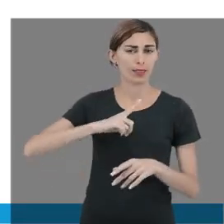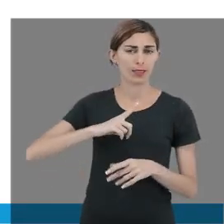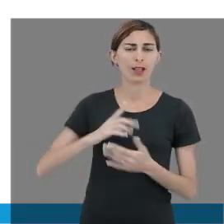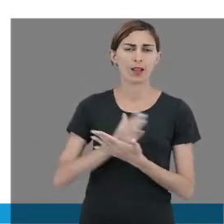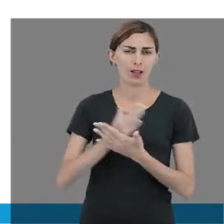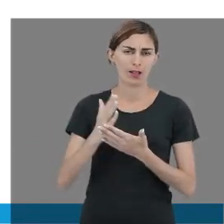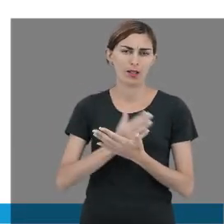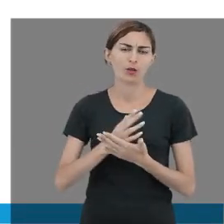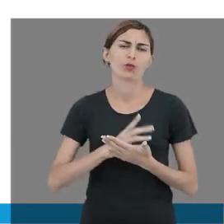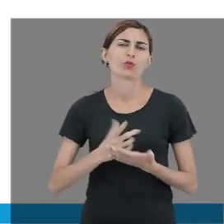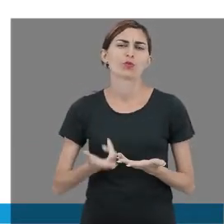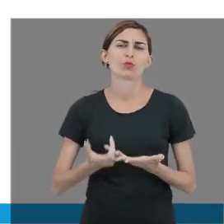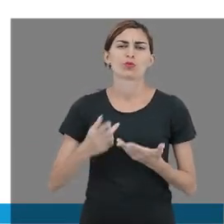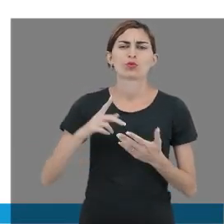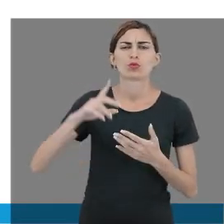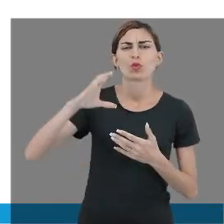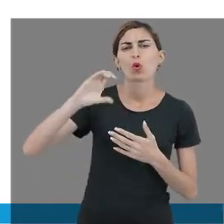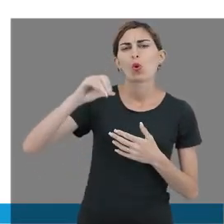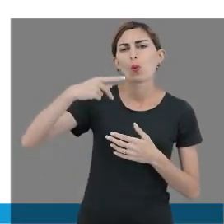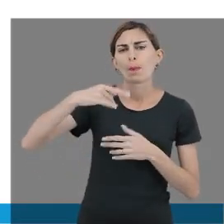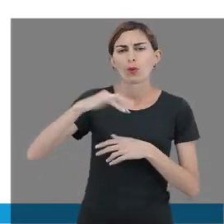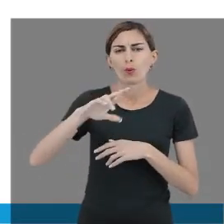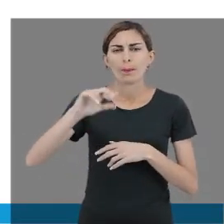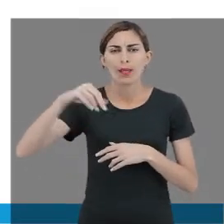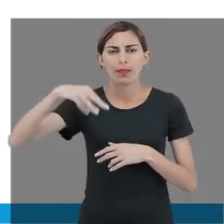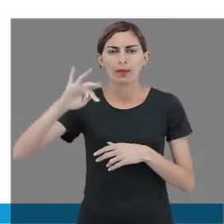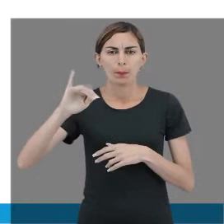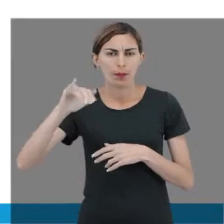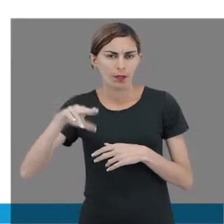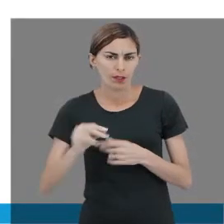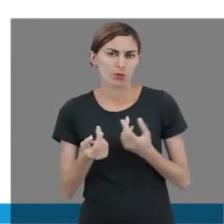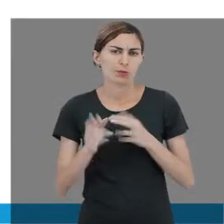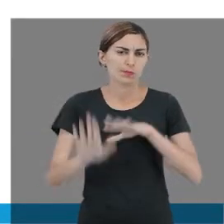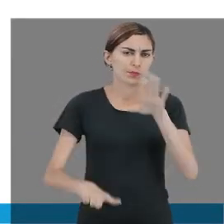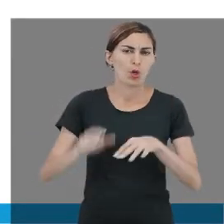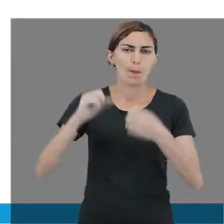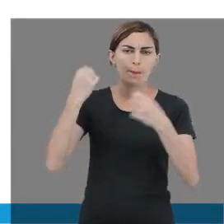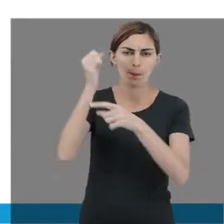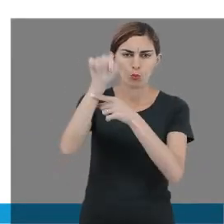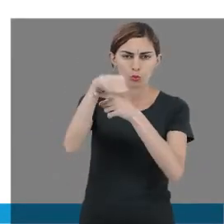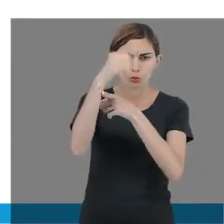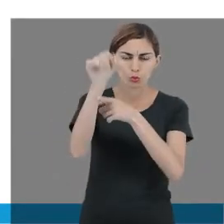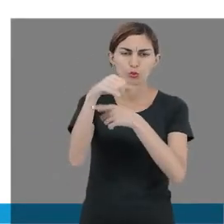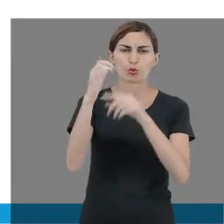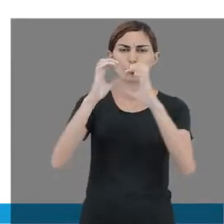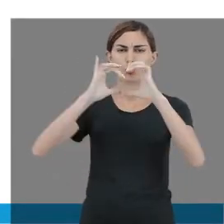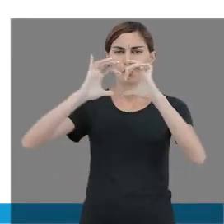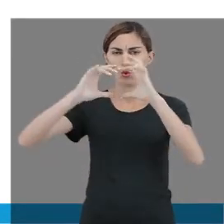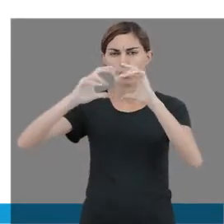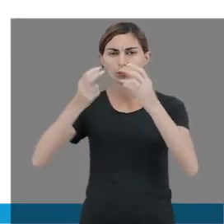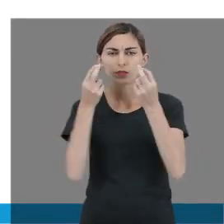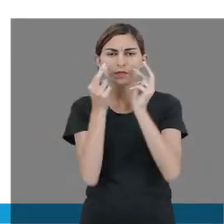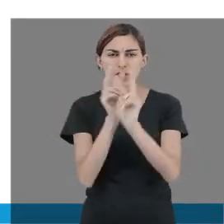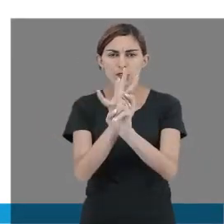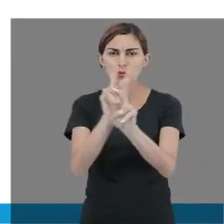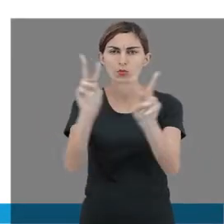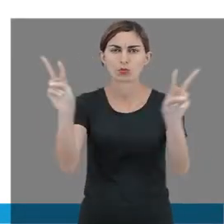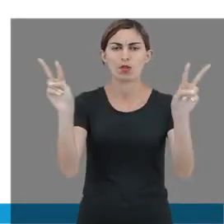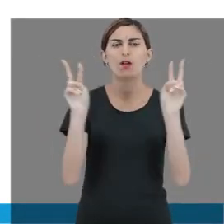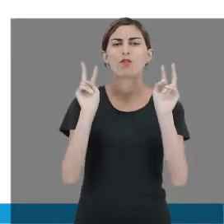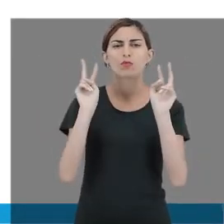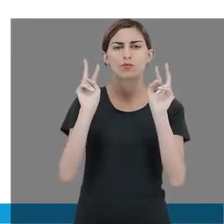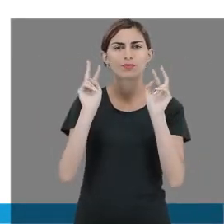mais leve, e aí o comprometimento vai ser variado. Desde o comprometimento motor, cognitivo, ou seja, mental